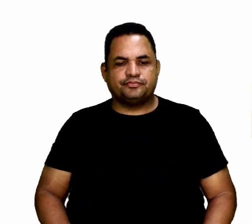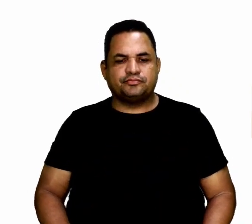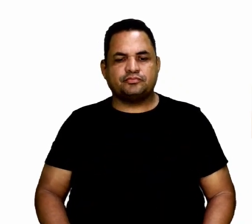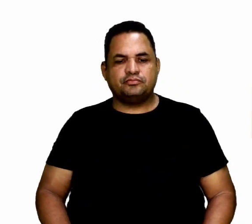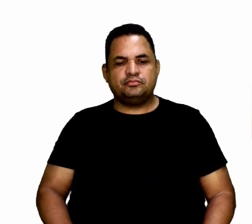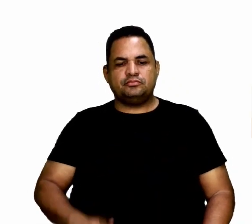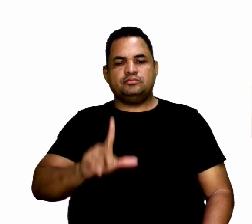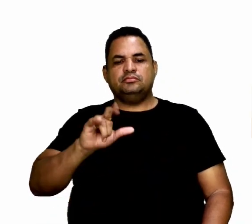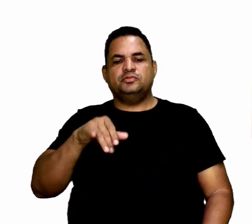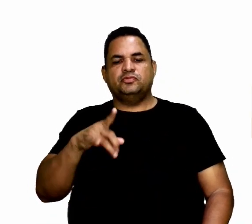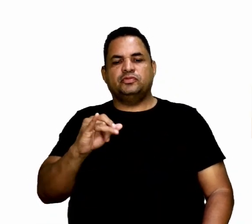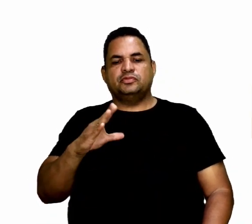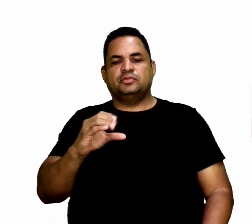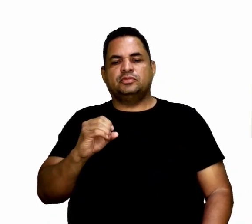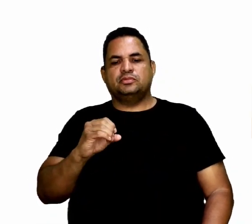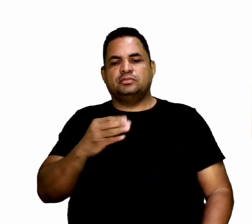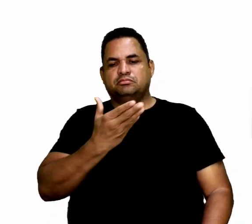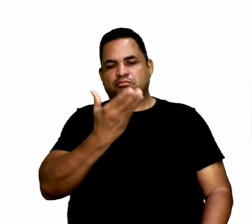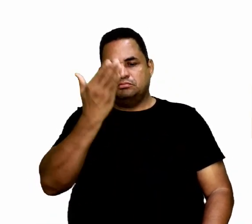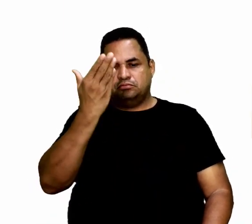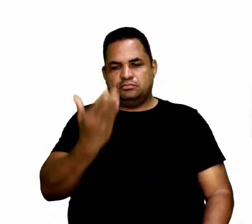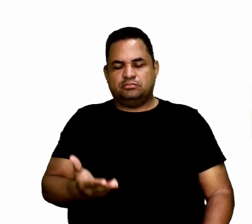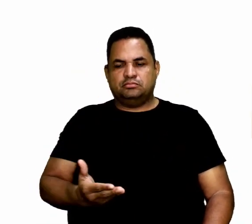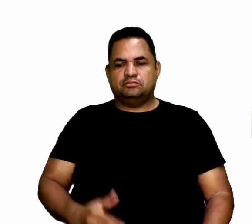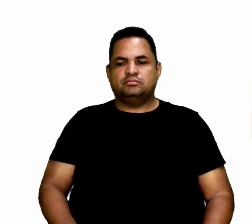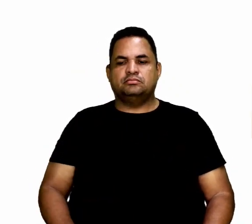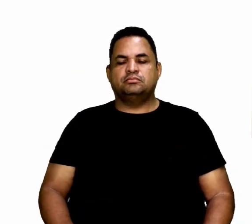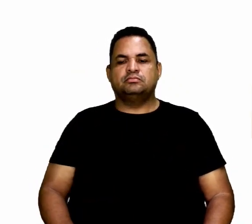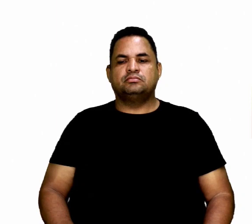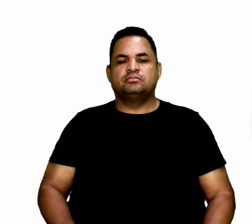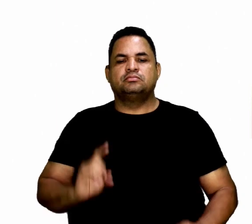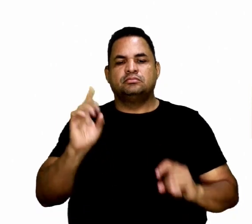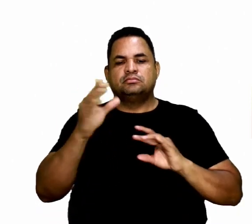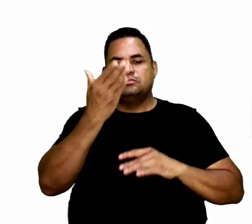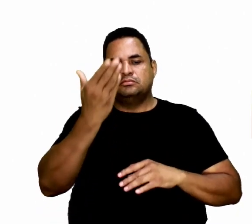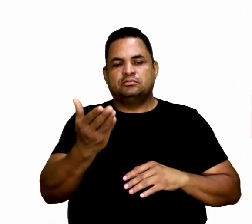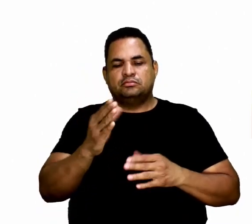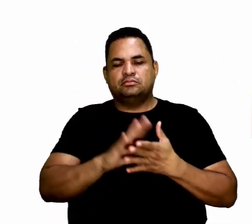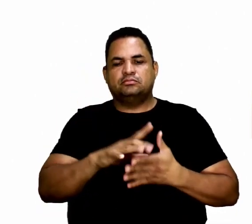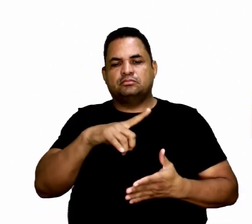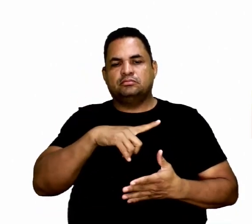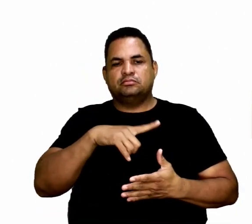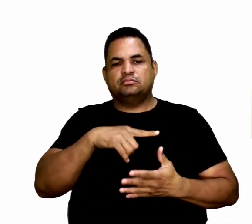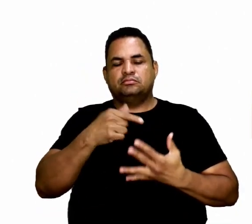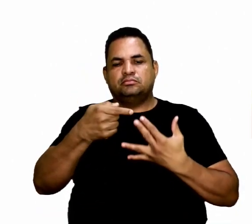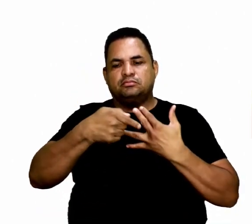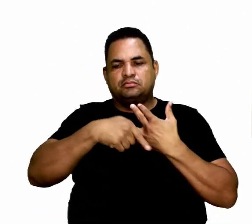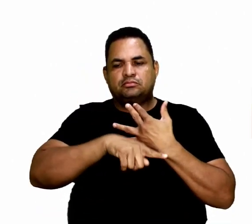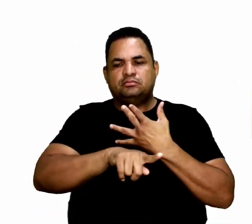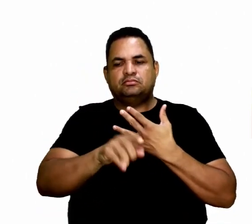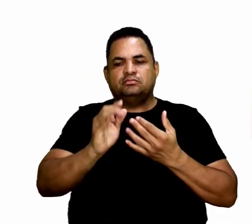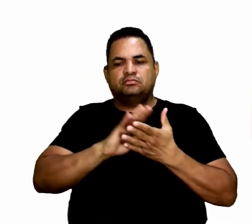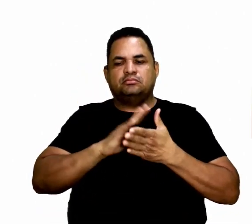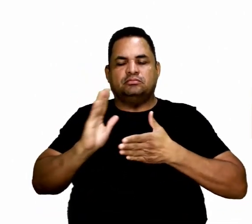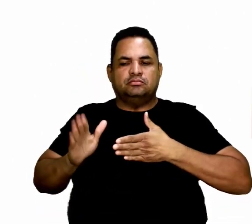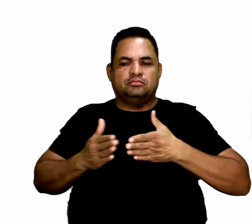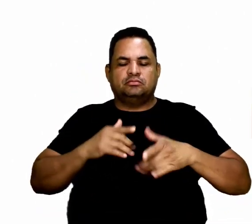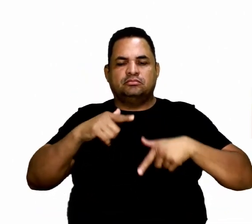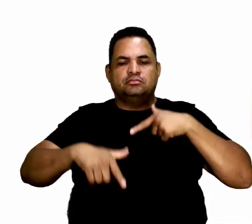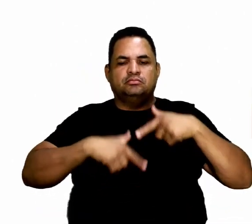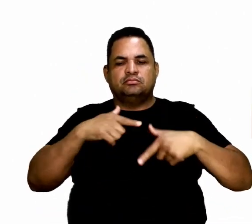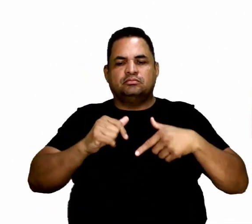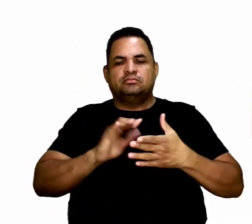linfócitos, eosinófilos, basófilos, neutrófilos, enfim, cada um desses vai, digamos, agir